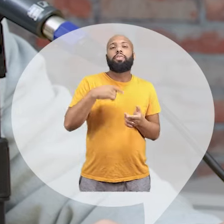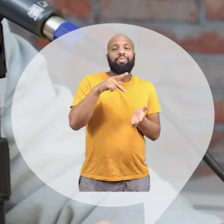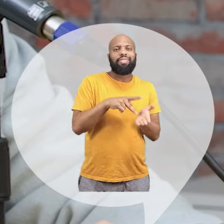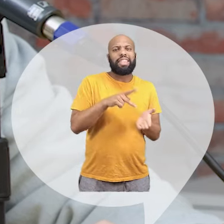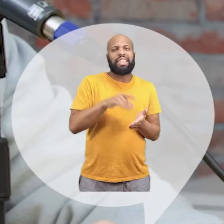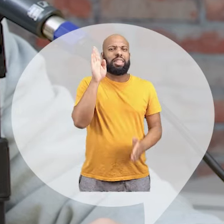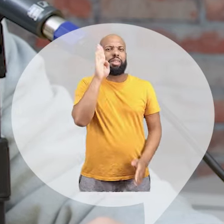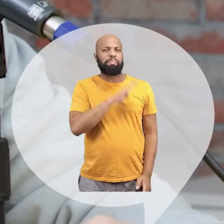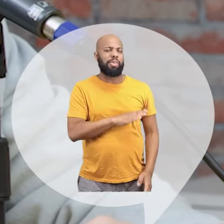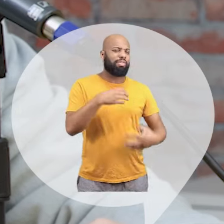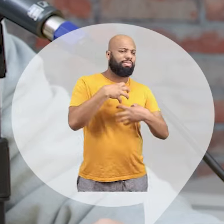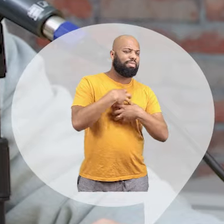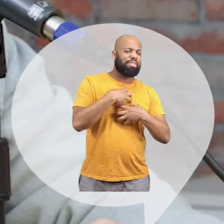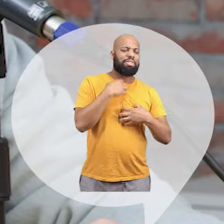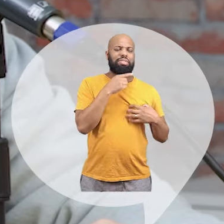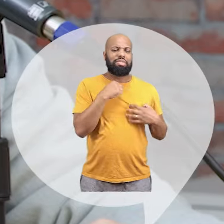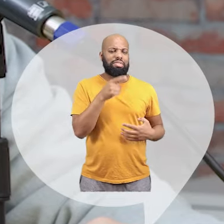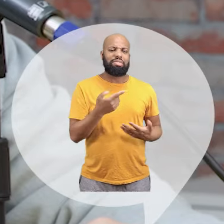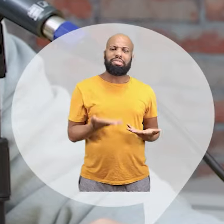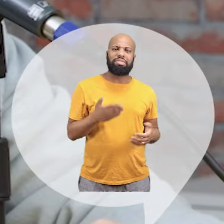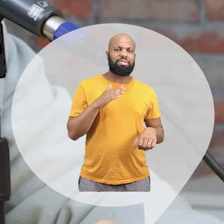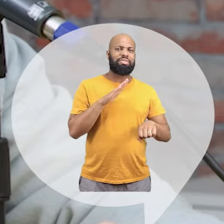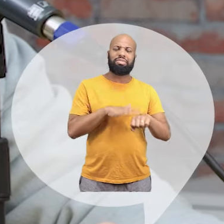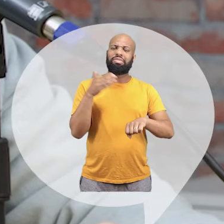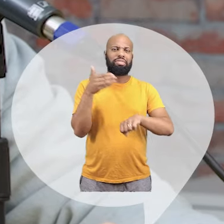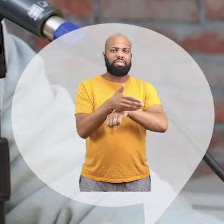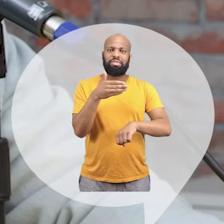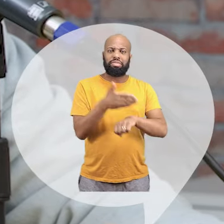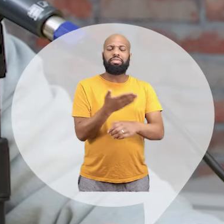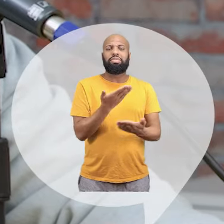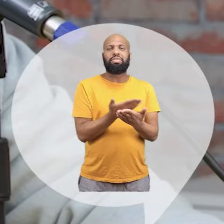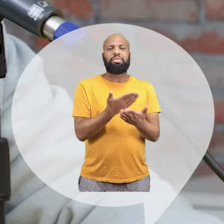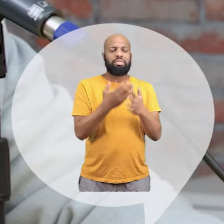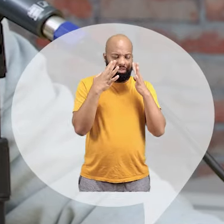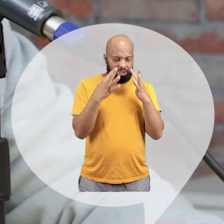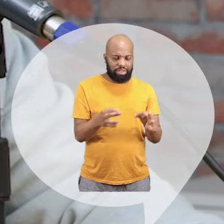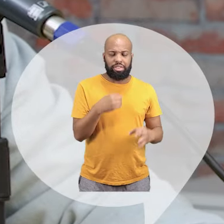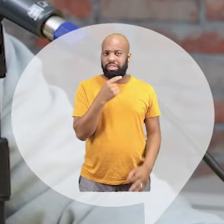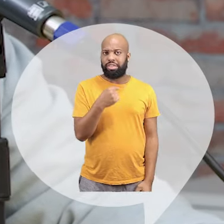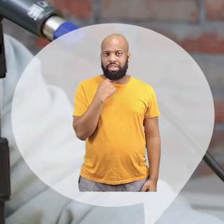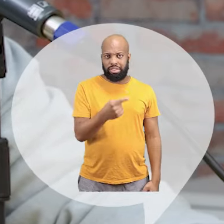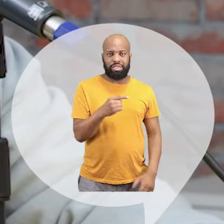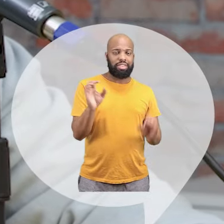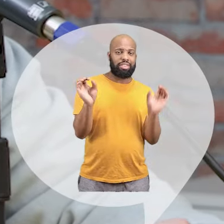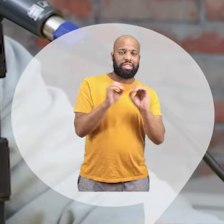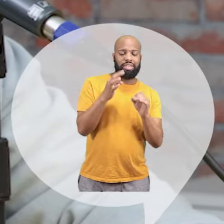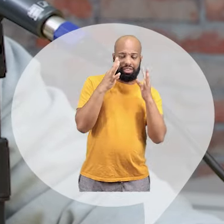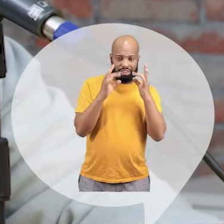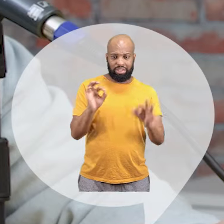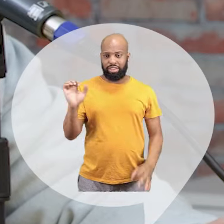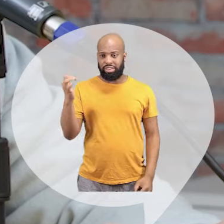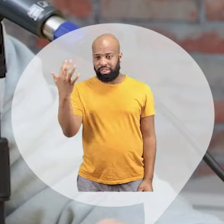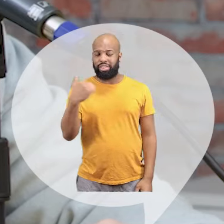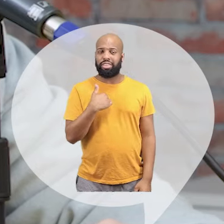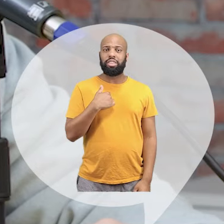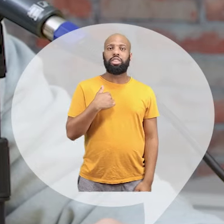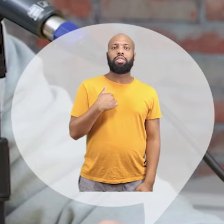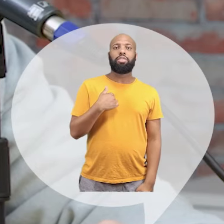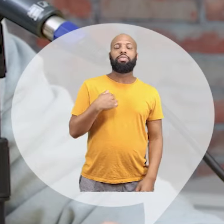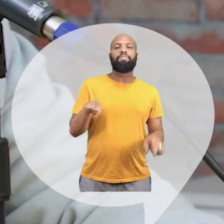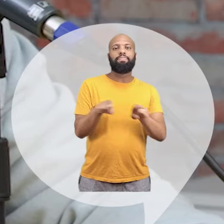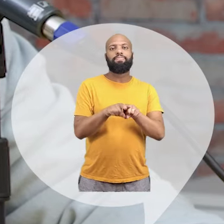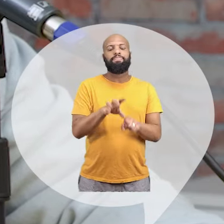porque eu tava realmente muito mal não tava rolando para mim não consegui ir para aula não consegui prestar atenção nada não tava gostando de nada que tava acontecendo e